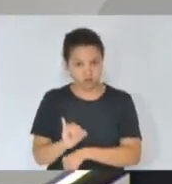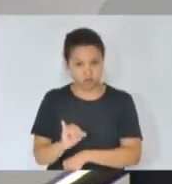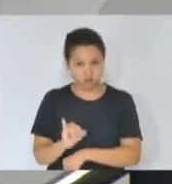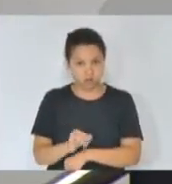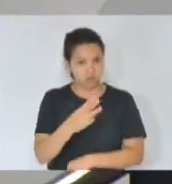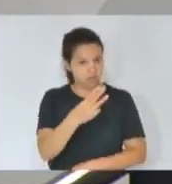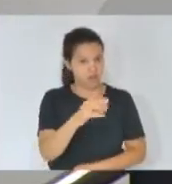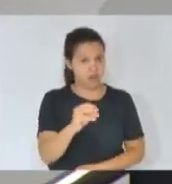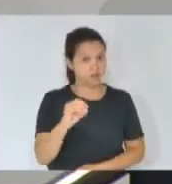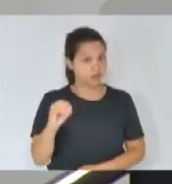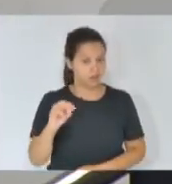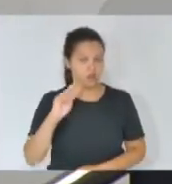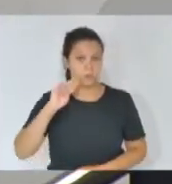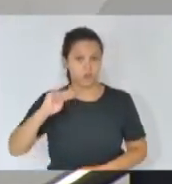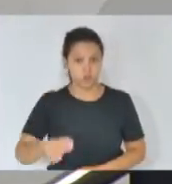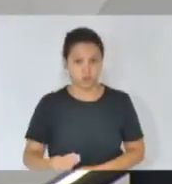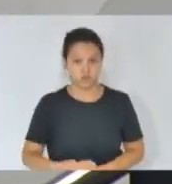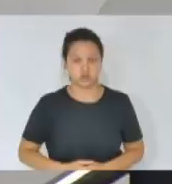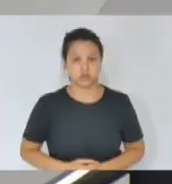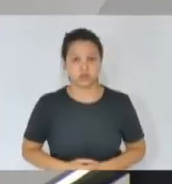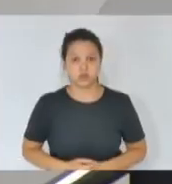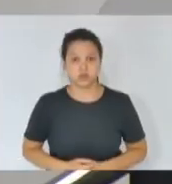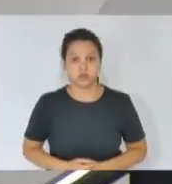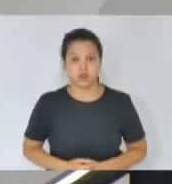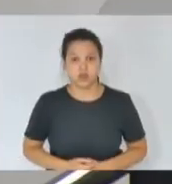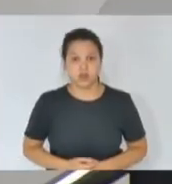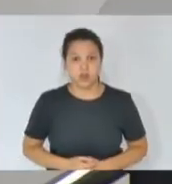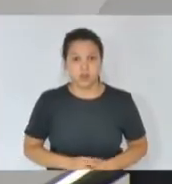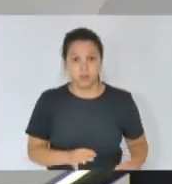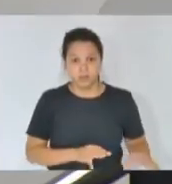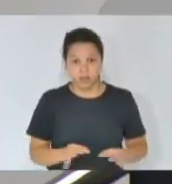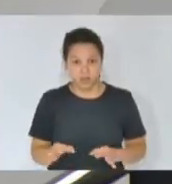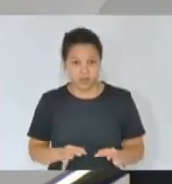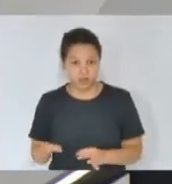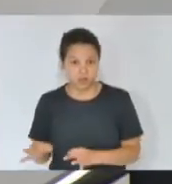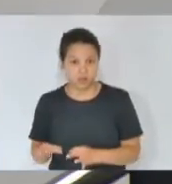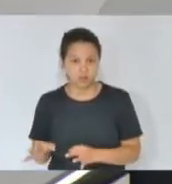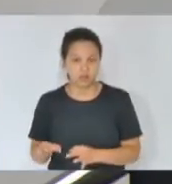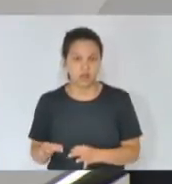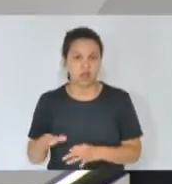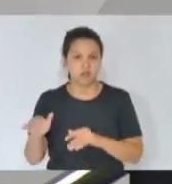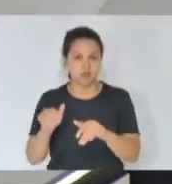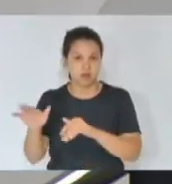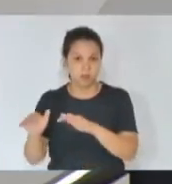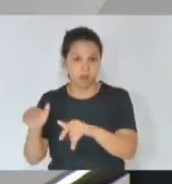Planeja ampliar o seu quadro de funcionários, que já é de 2 mil.